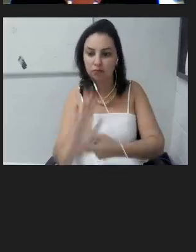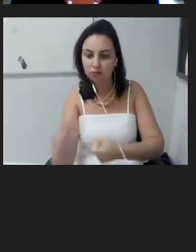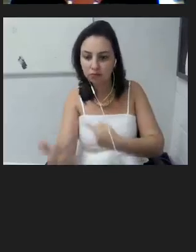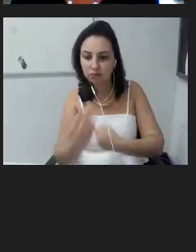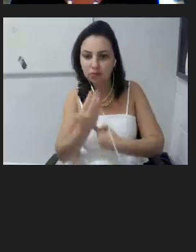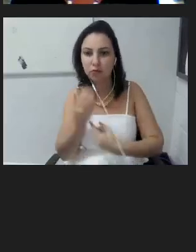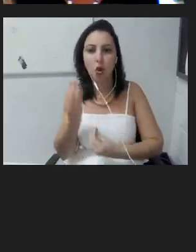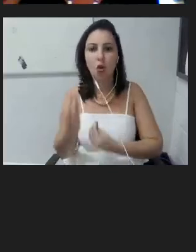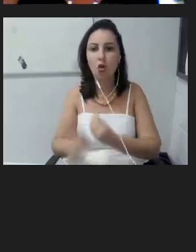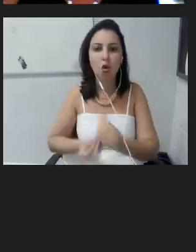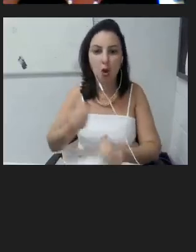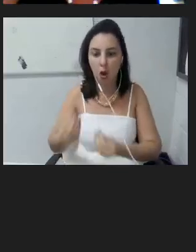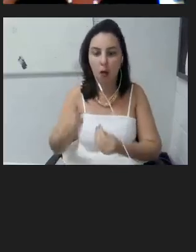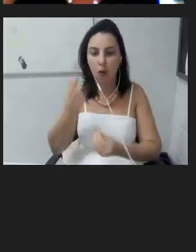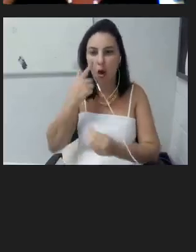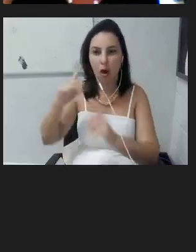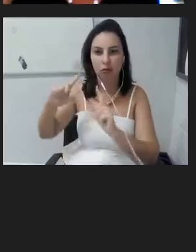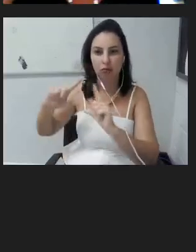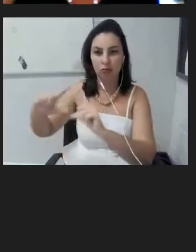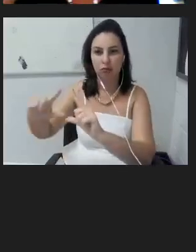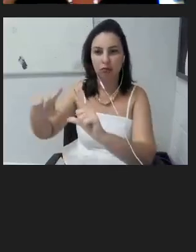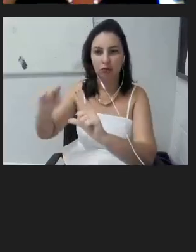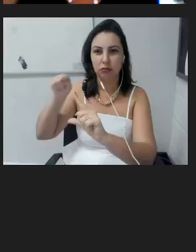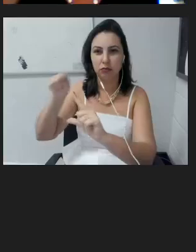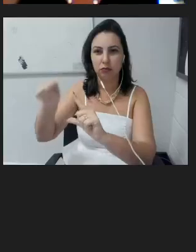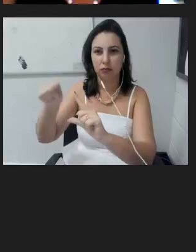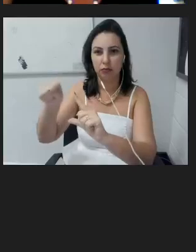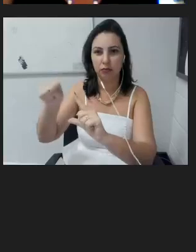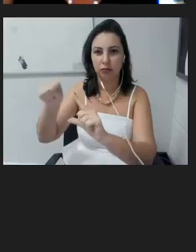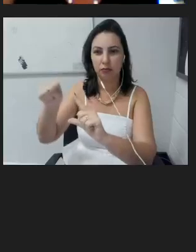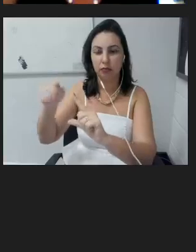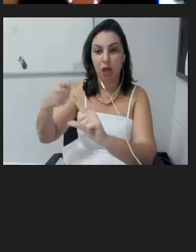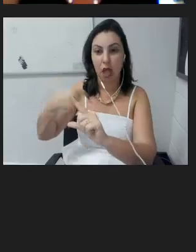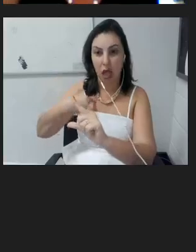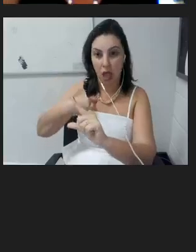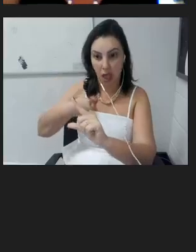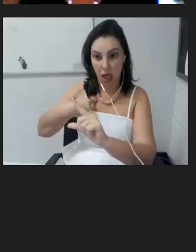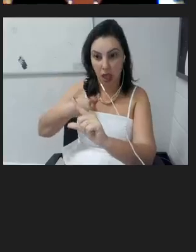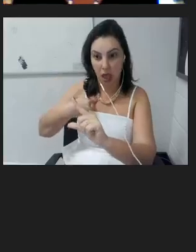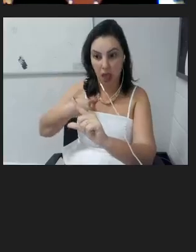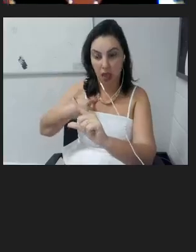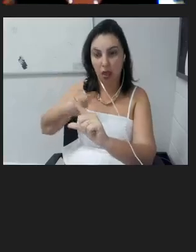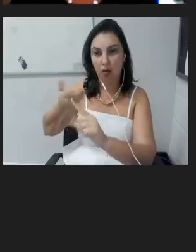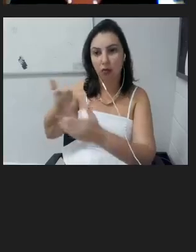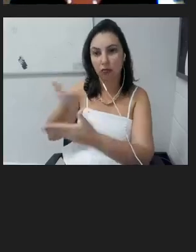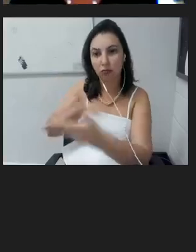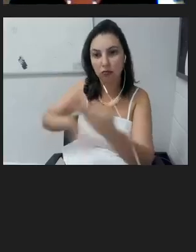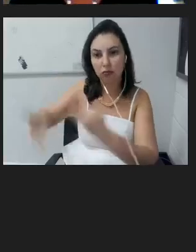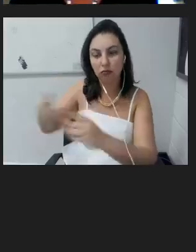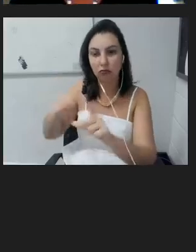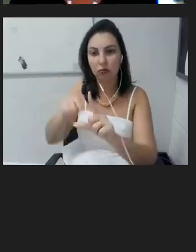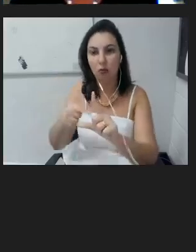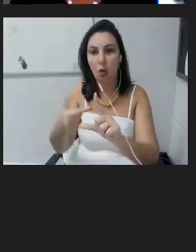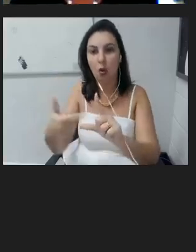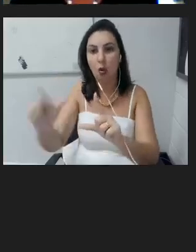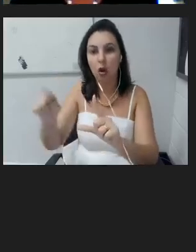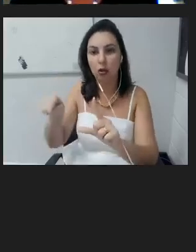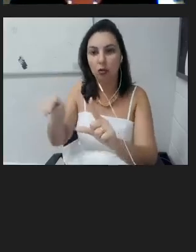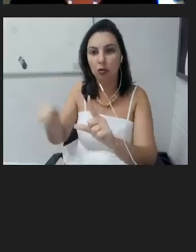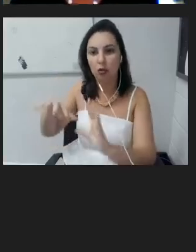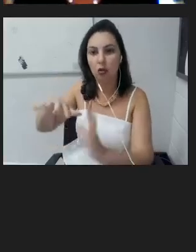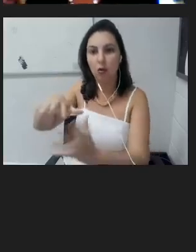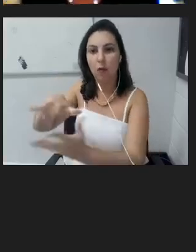vê aqui ao lado, a gente está vendo que é um eu em interação com esse outro, em interação com esse